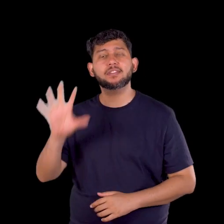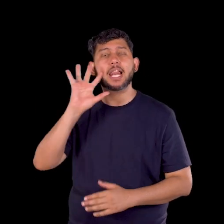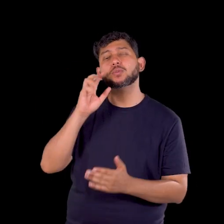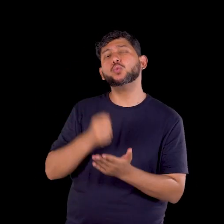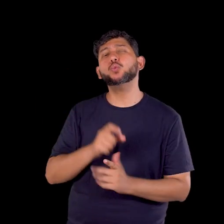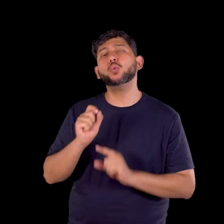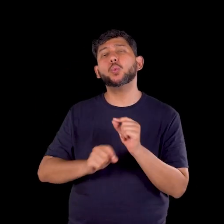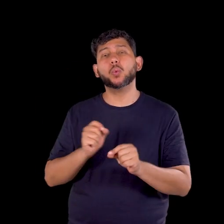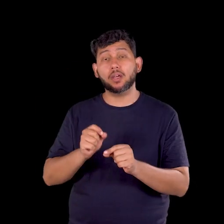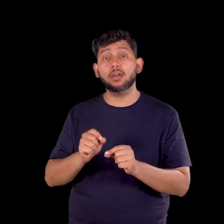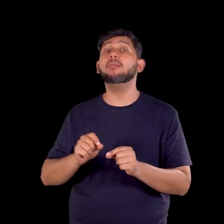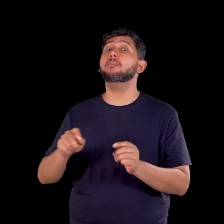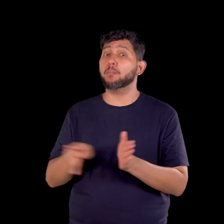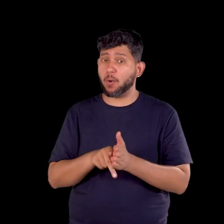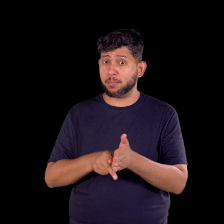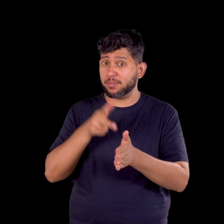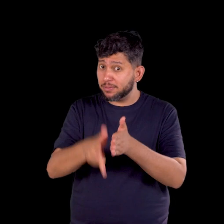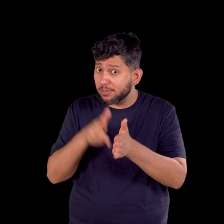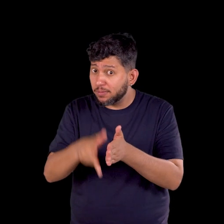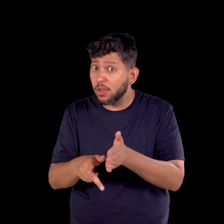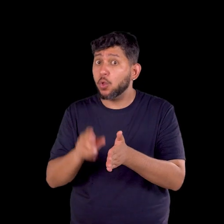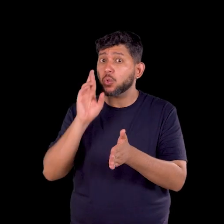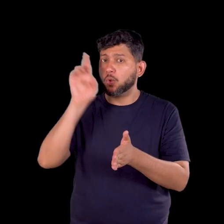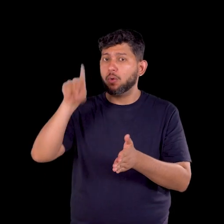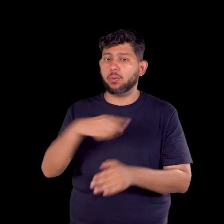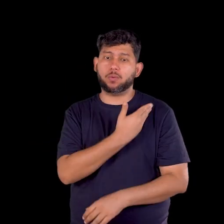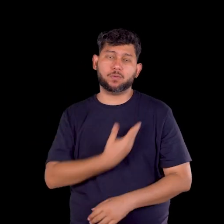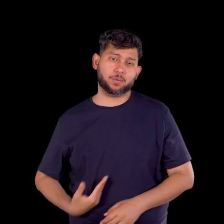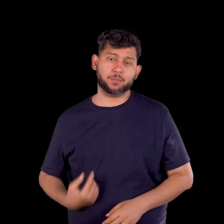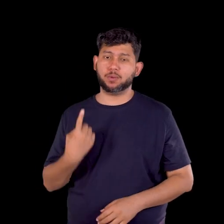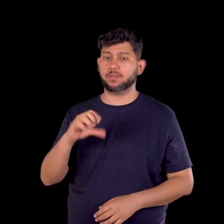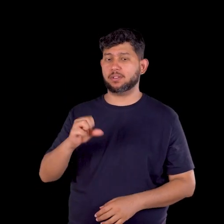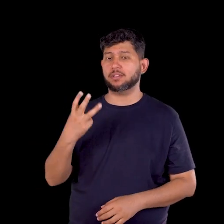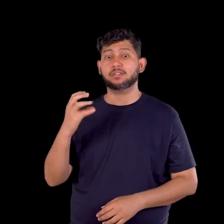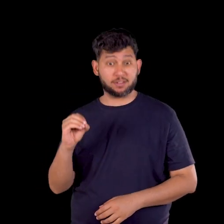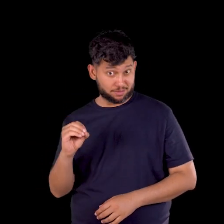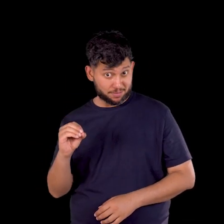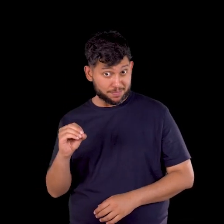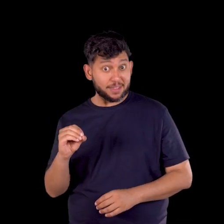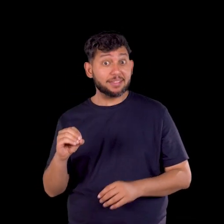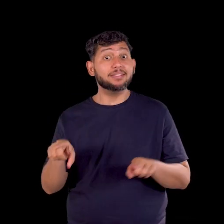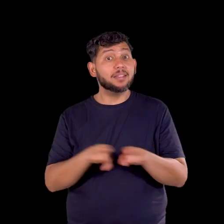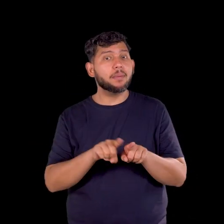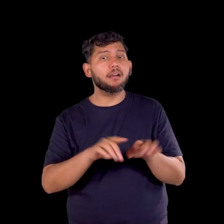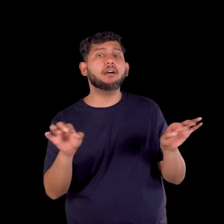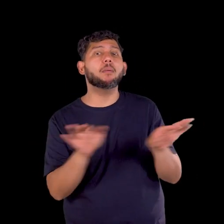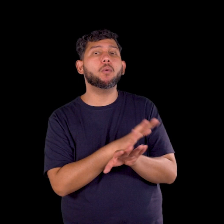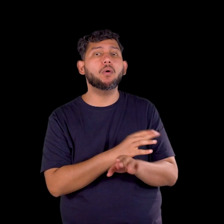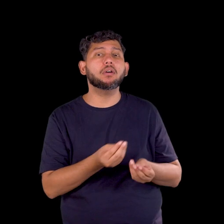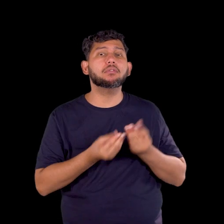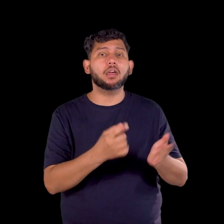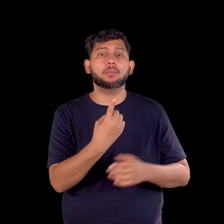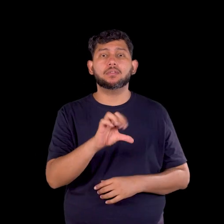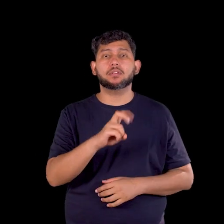pela estatização das ferrovias, iniciada na década de 30 e concluída no final da década de 50, em